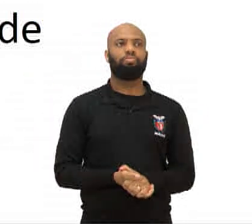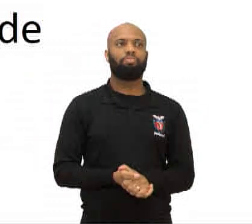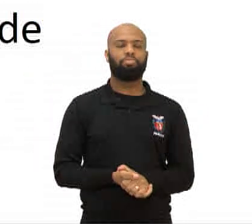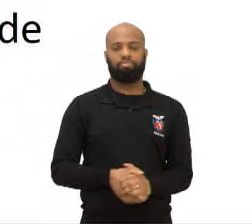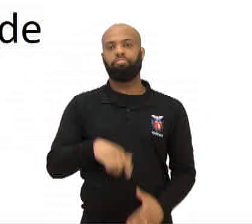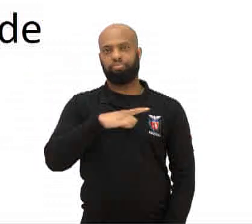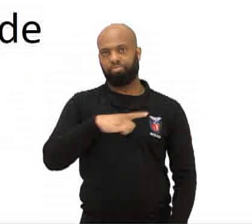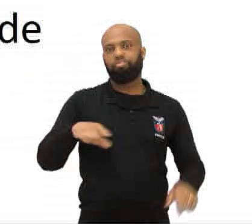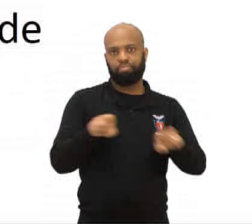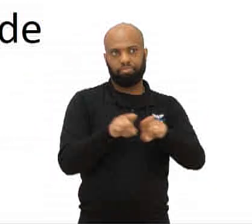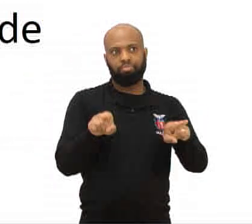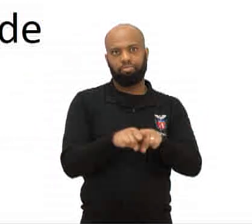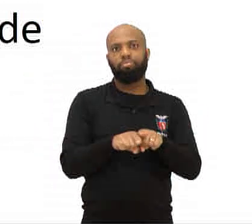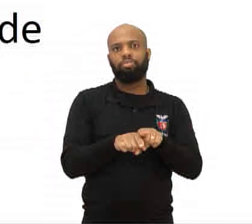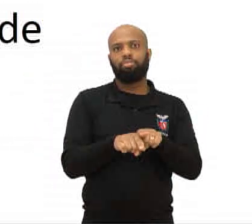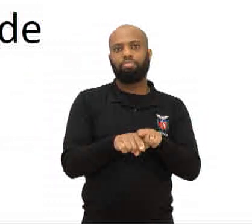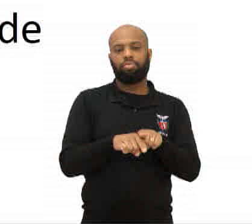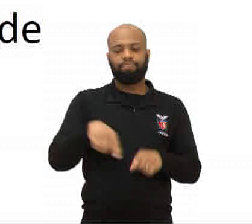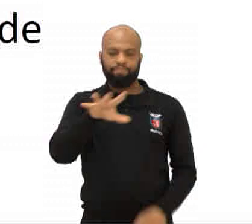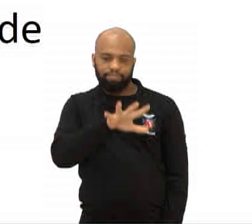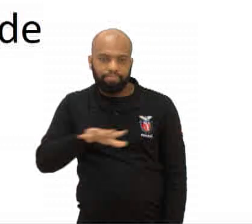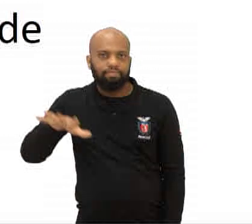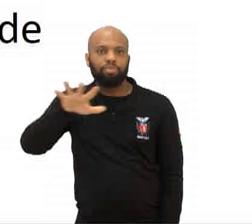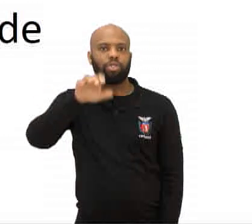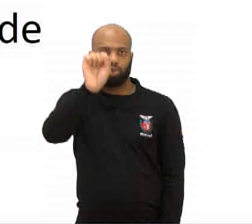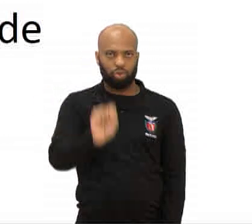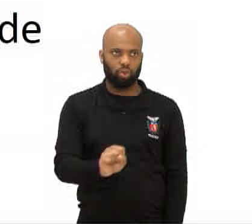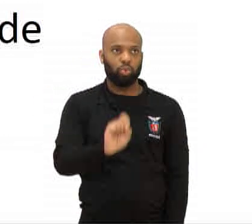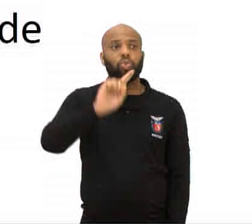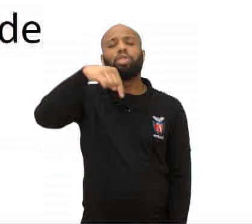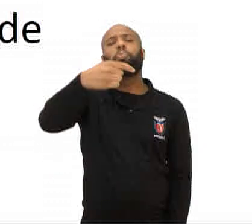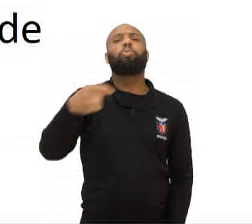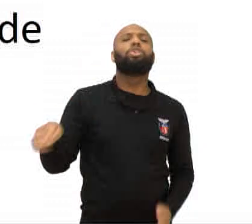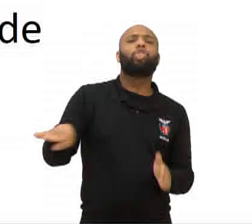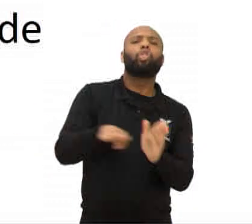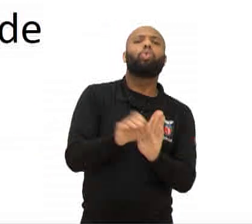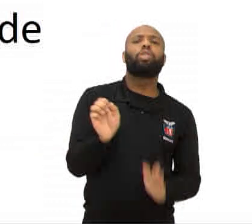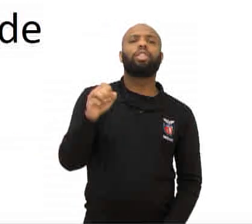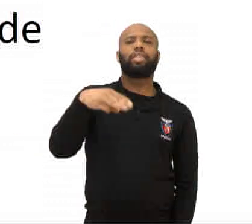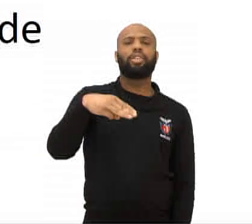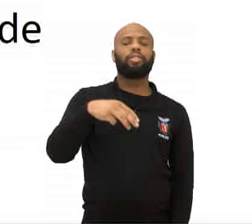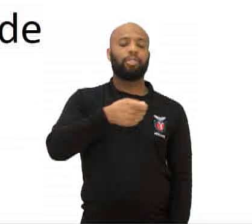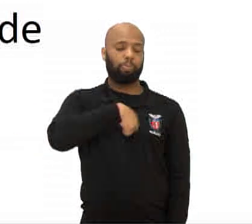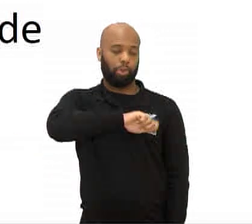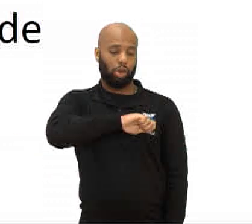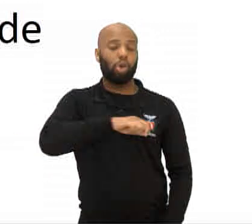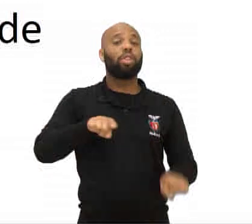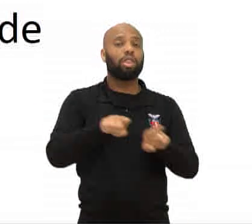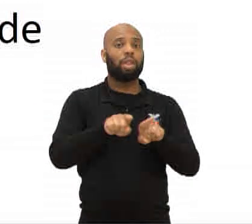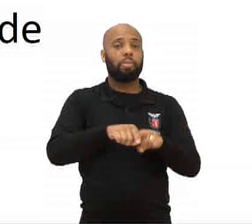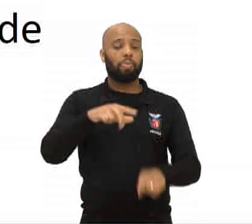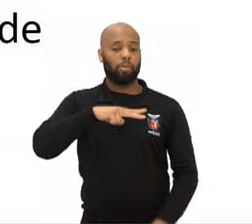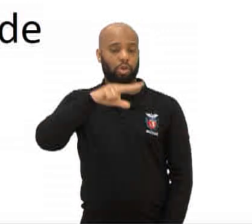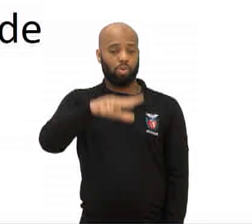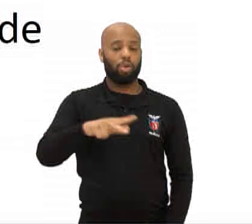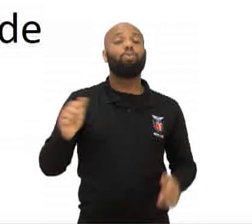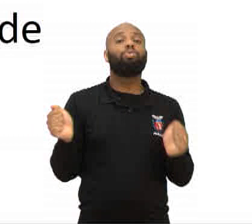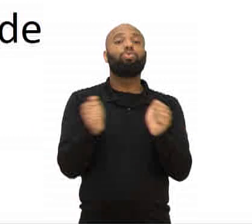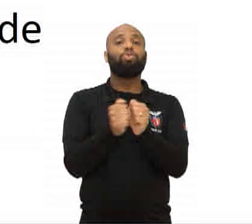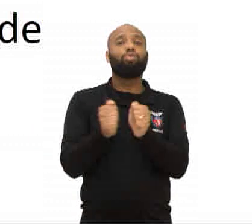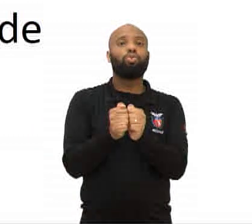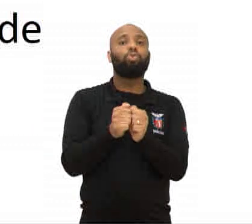Na porção ali da região sul. Posteriormente chegou quem? Chegaram os espanhóis e portugueses junto com